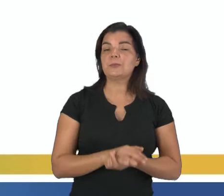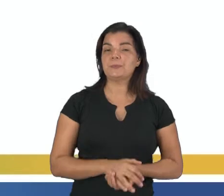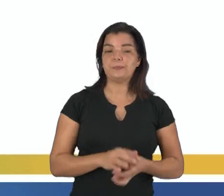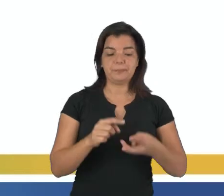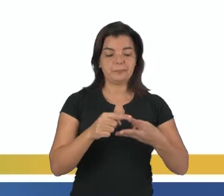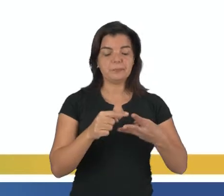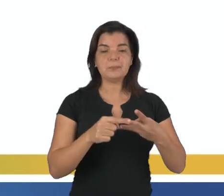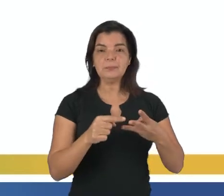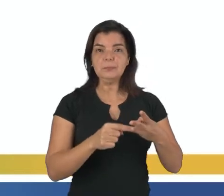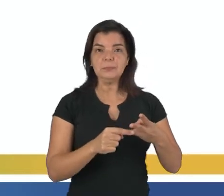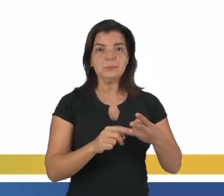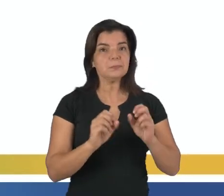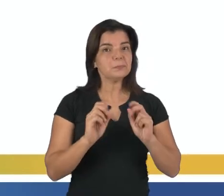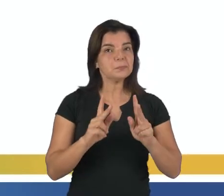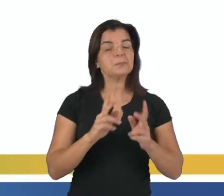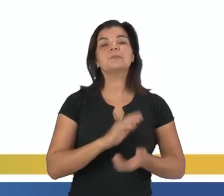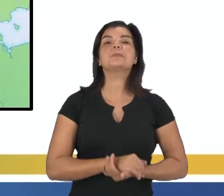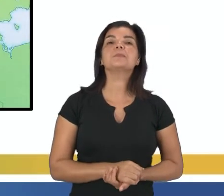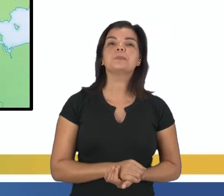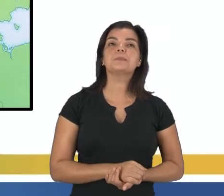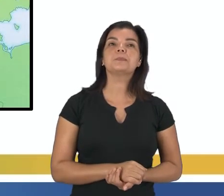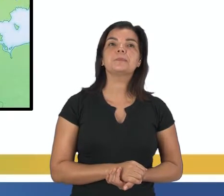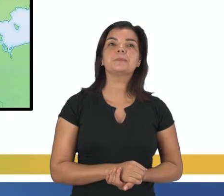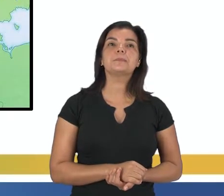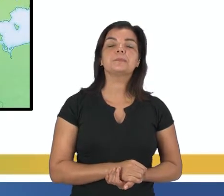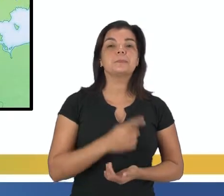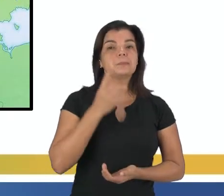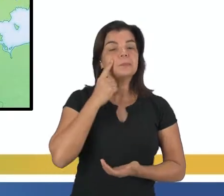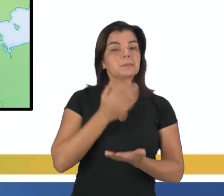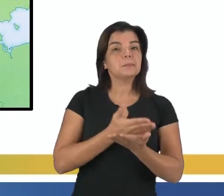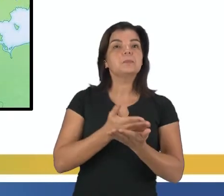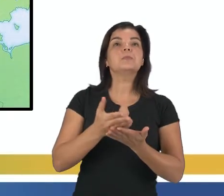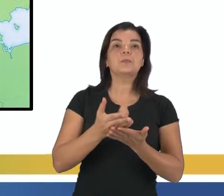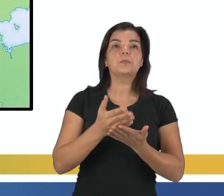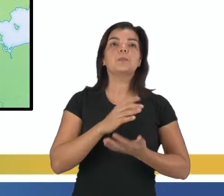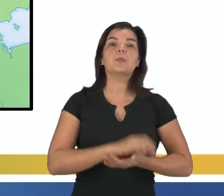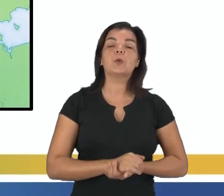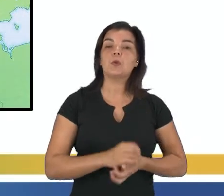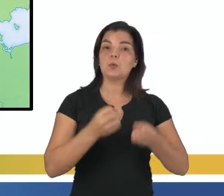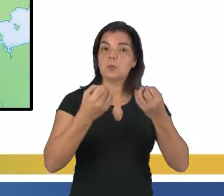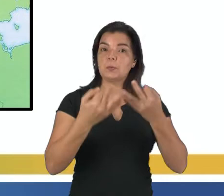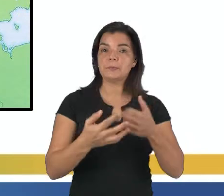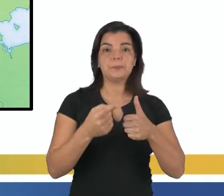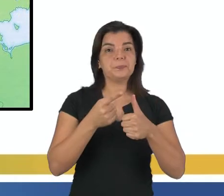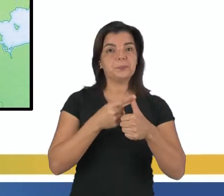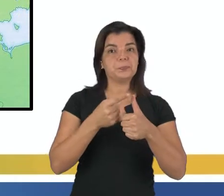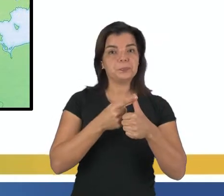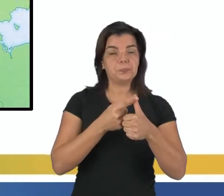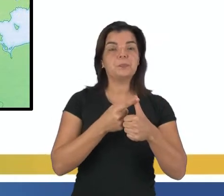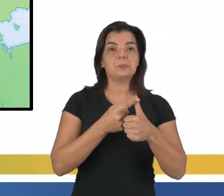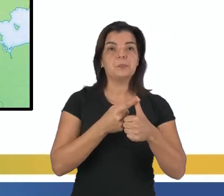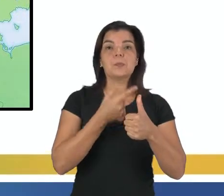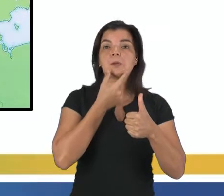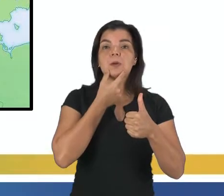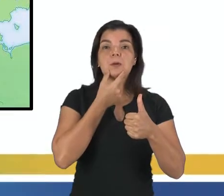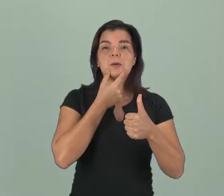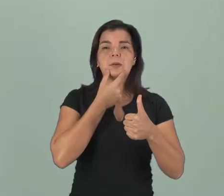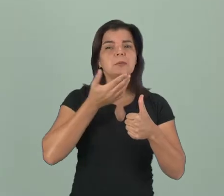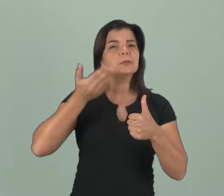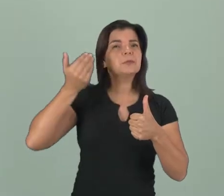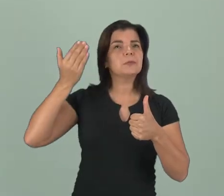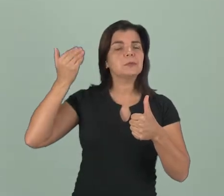inglês e modem inglês Ok então vamos lá vamos iniciar falando sobre essa primeira fase que é o inglês